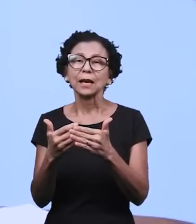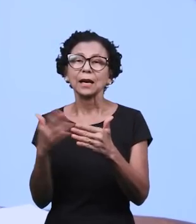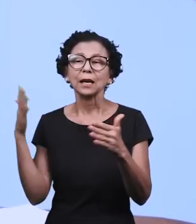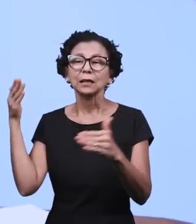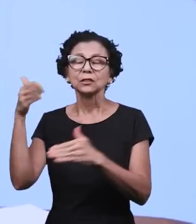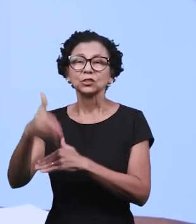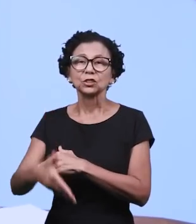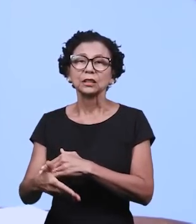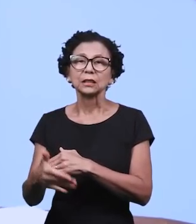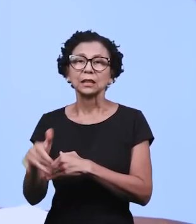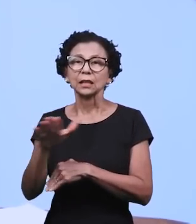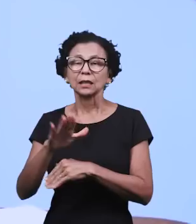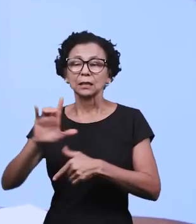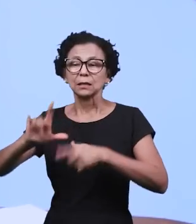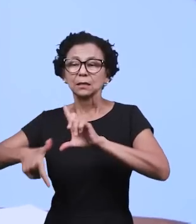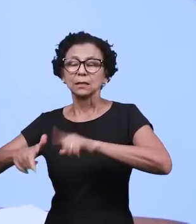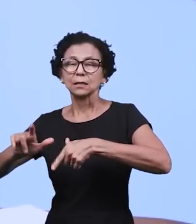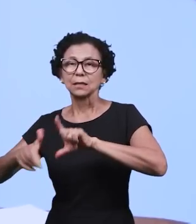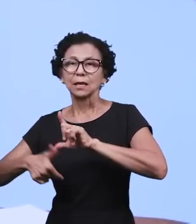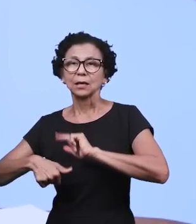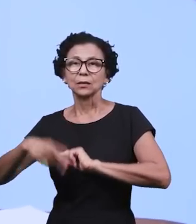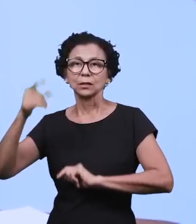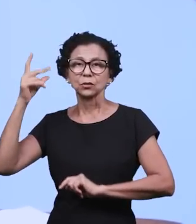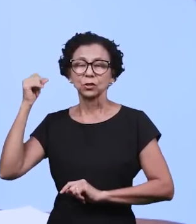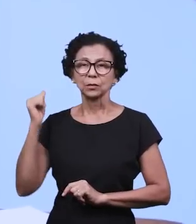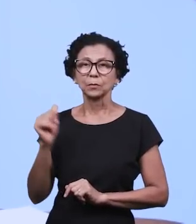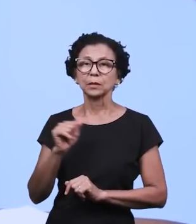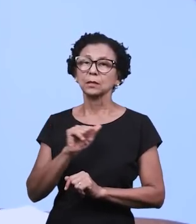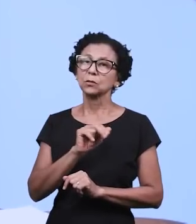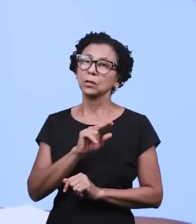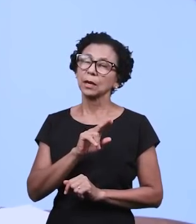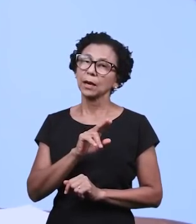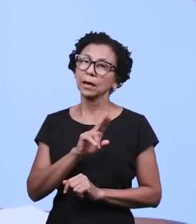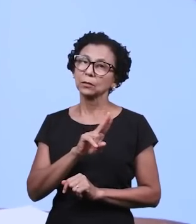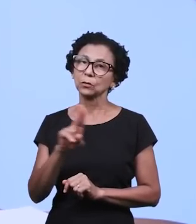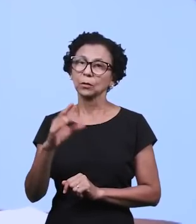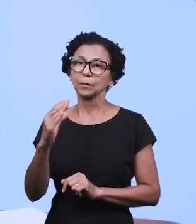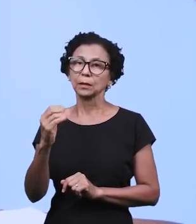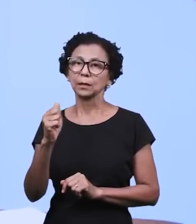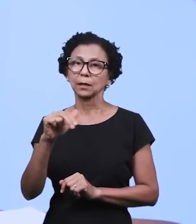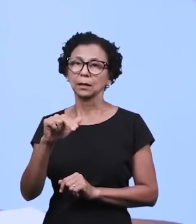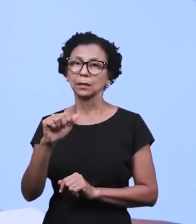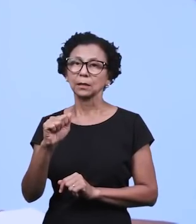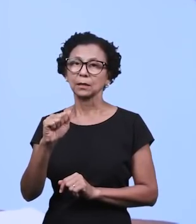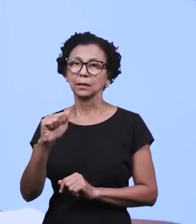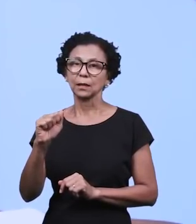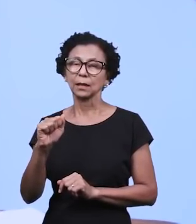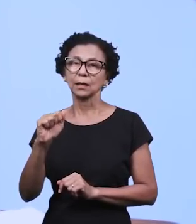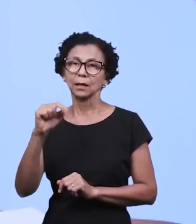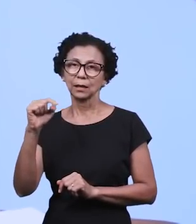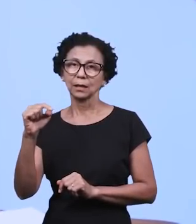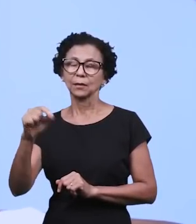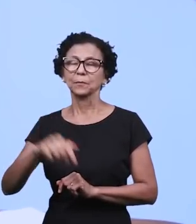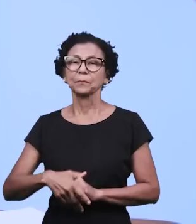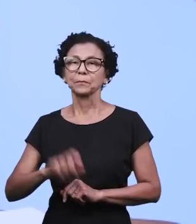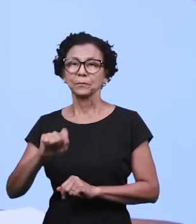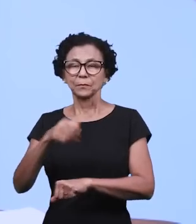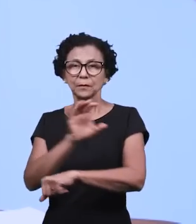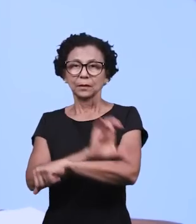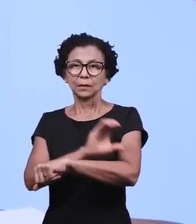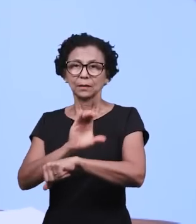história. E é isso que nós vamos viver no nosso programa, né? Amém. Então agora sim vamos dar início, pastor Antônio